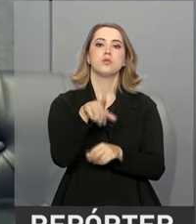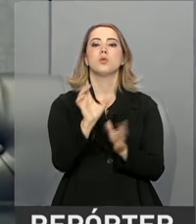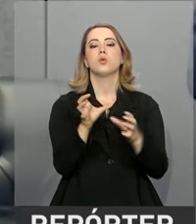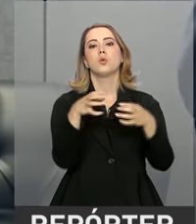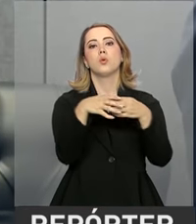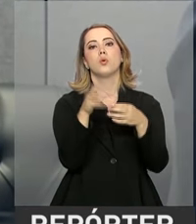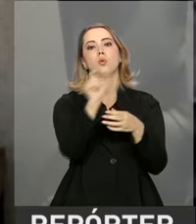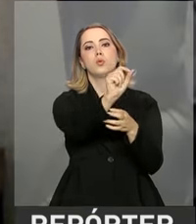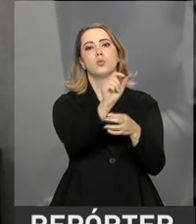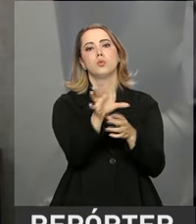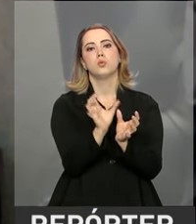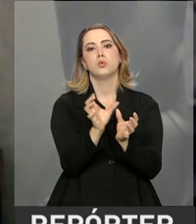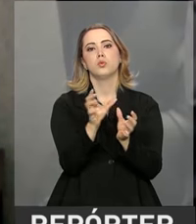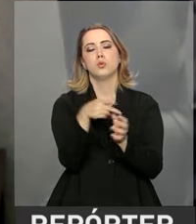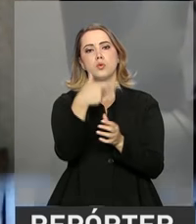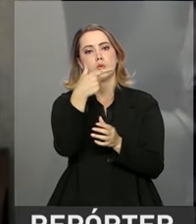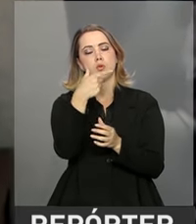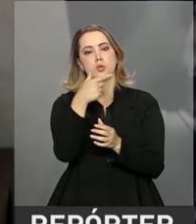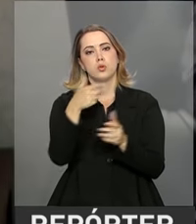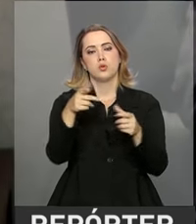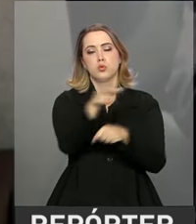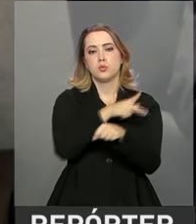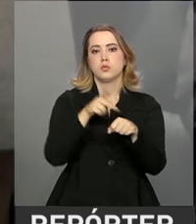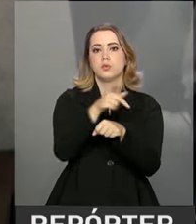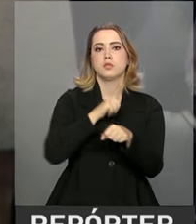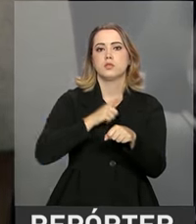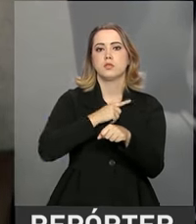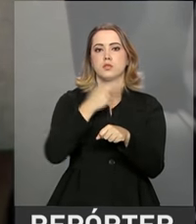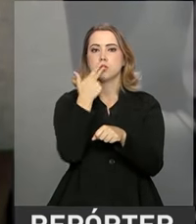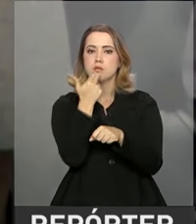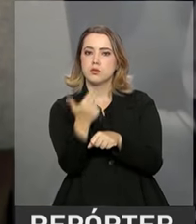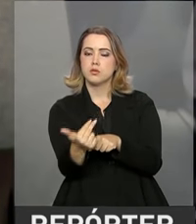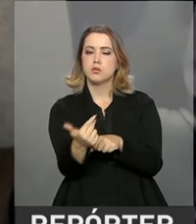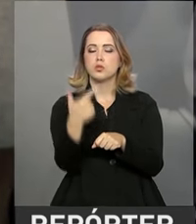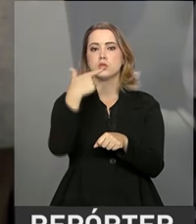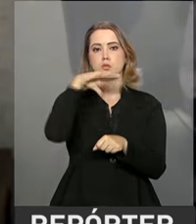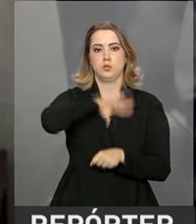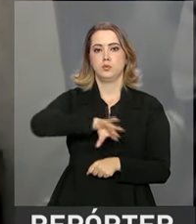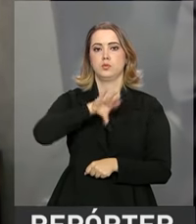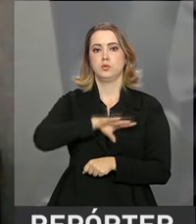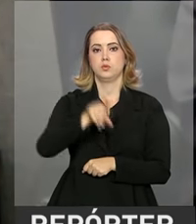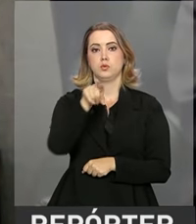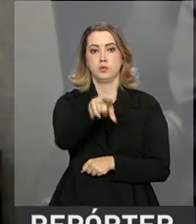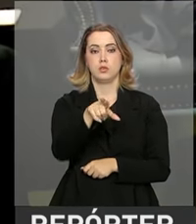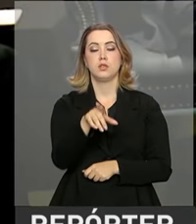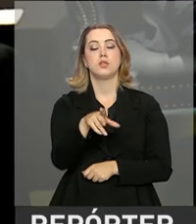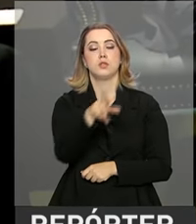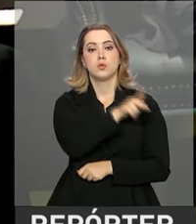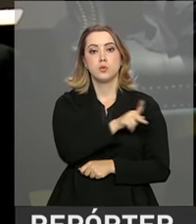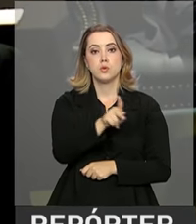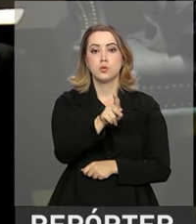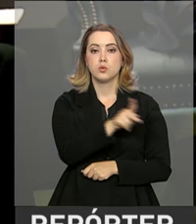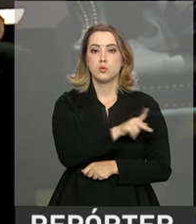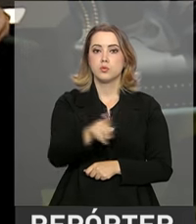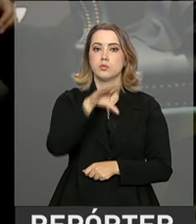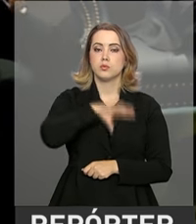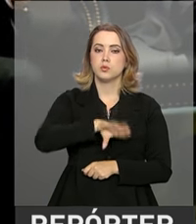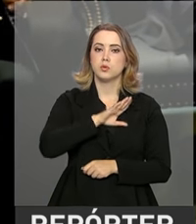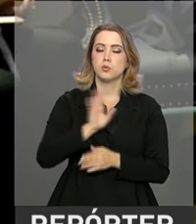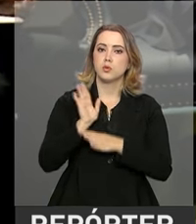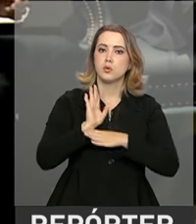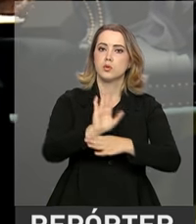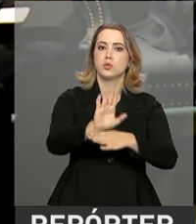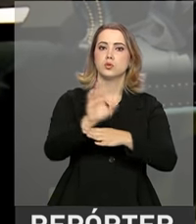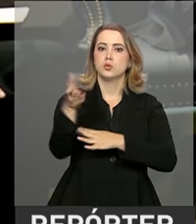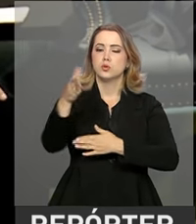da Comunidade dos Países de Língua Portuguesa, a CPLP. Os portugueses também reiteraram o apoio às negociações entre